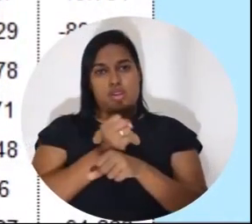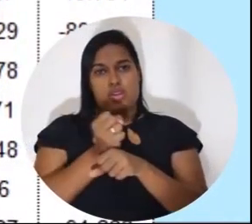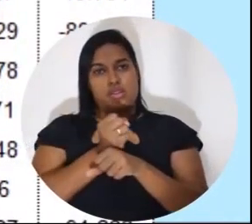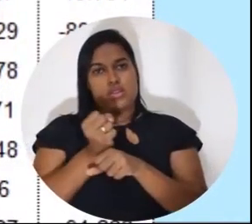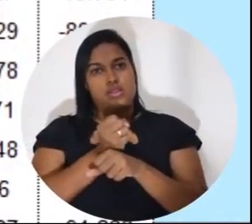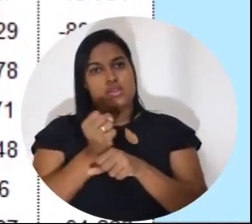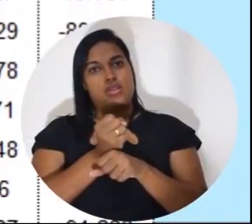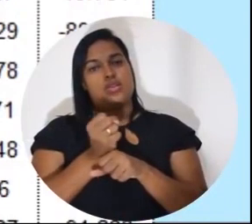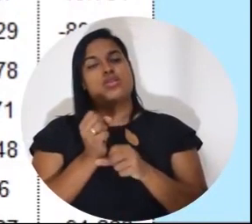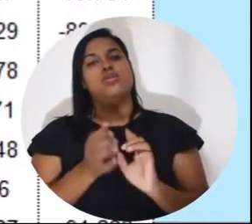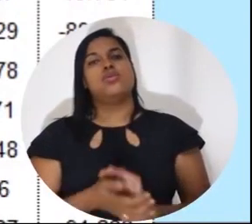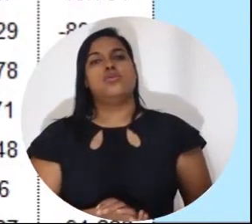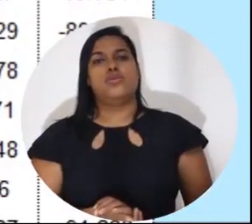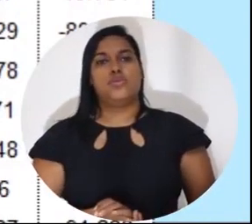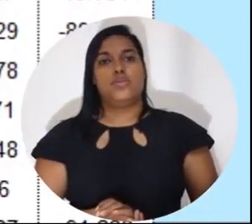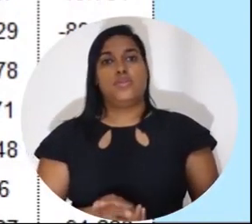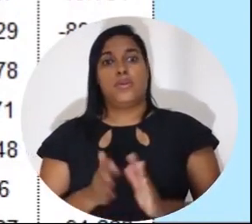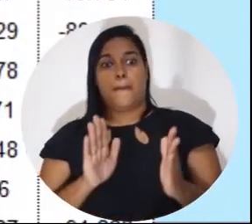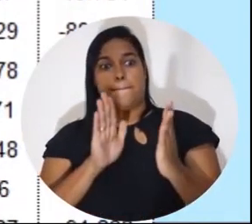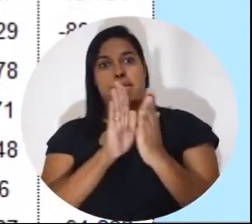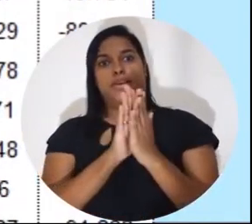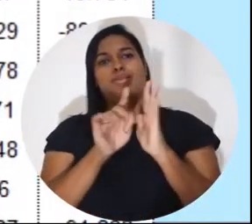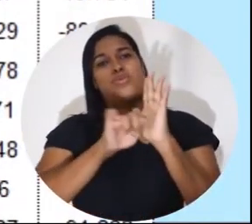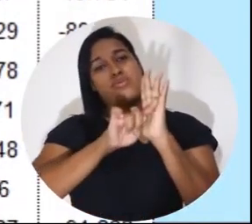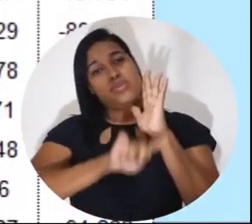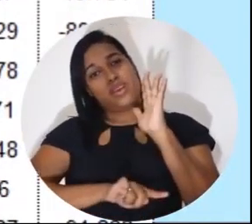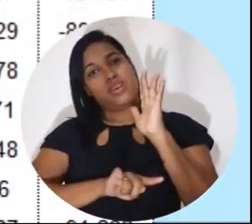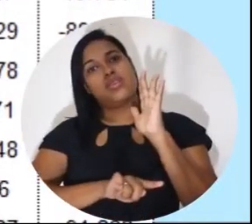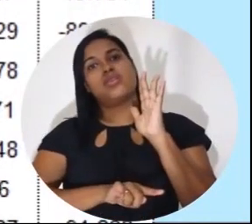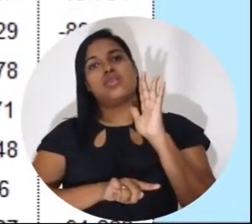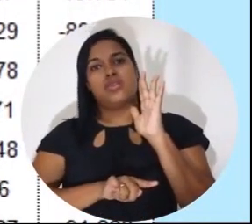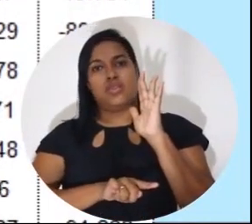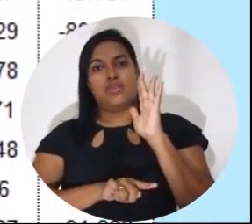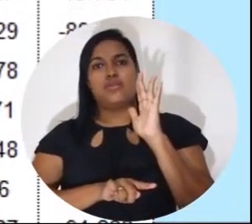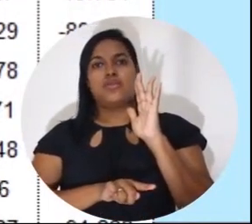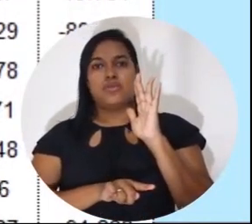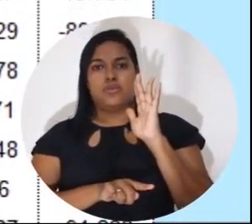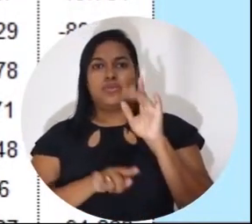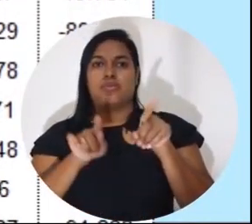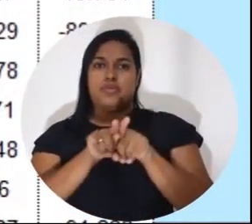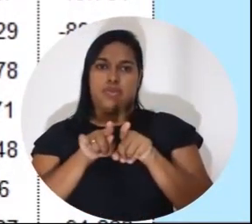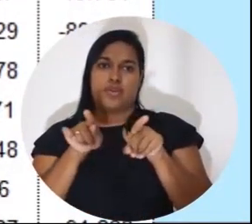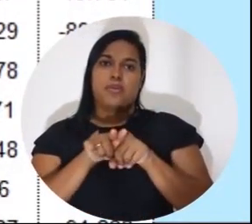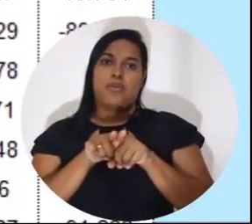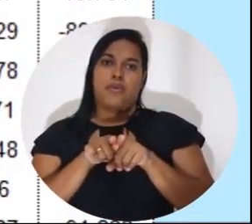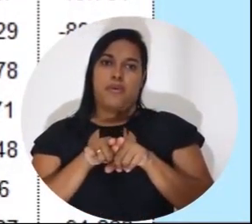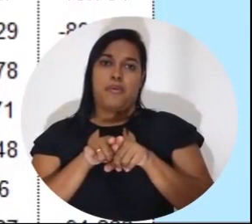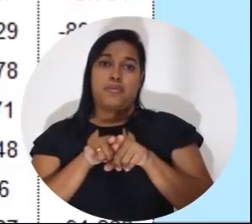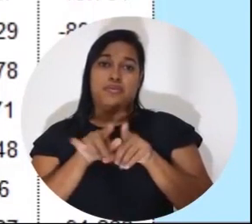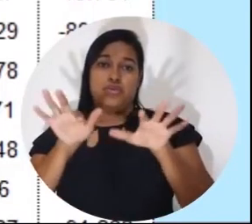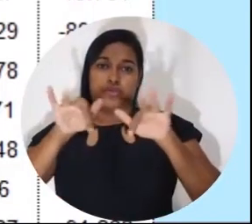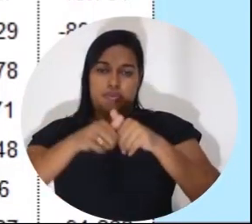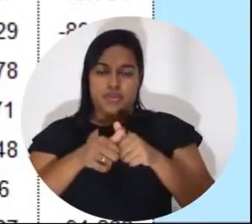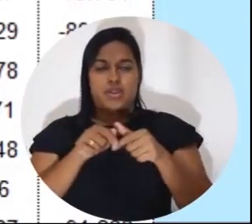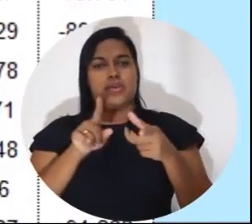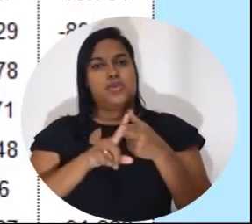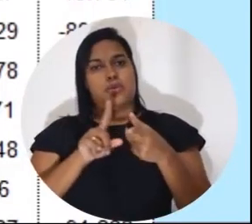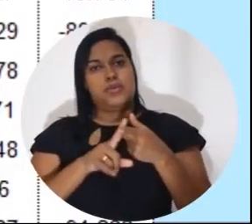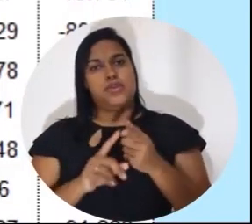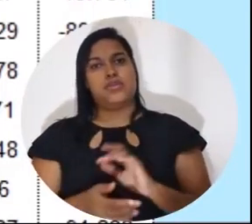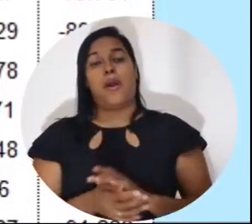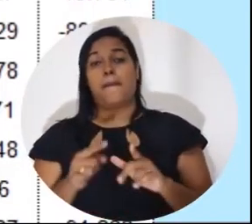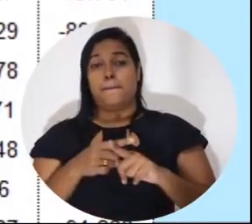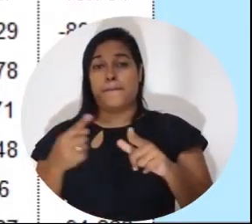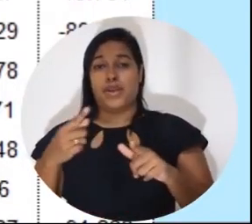mencionados. Provavelmente gerou um impacto negativo da conta de transações correntes e, por conseguinte, no balanço final, né?